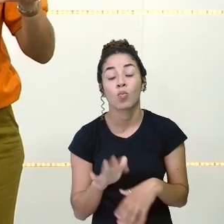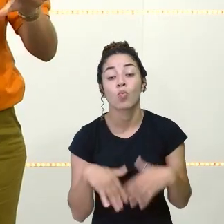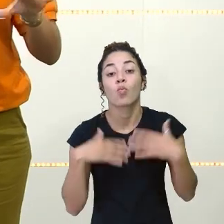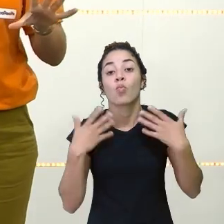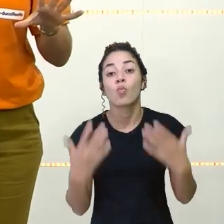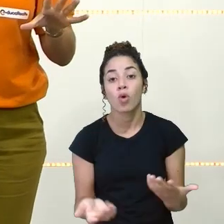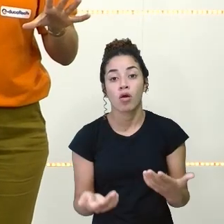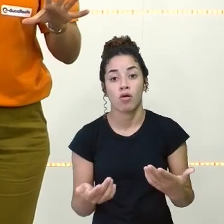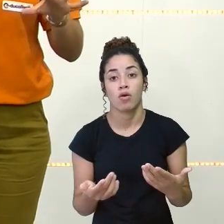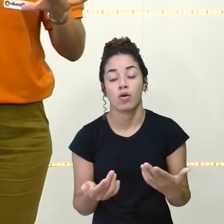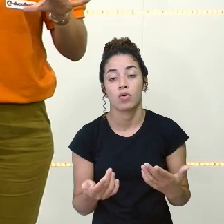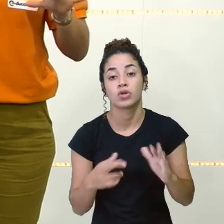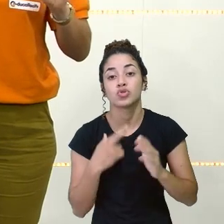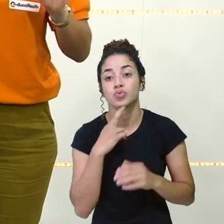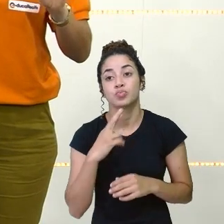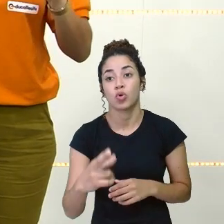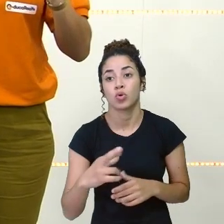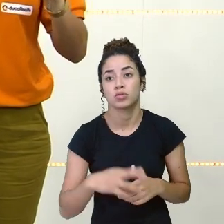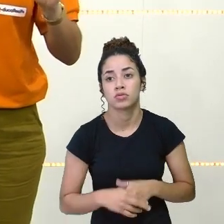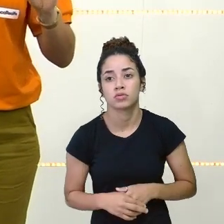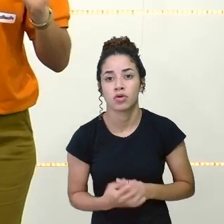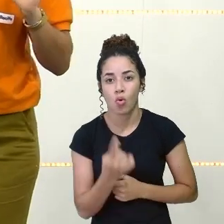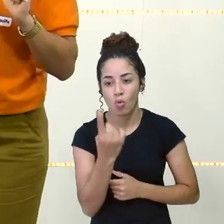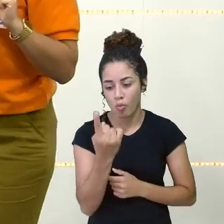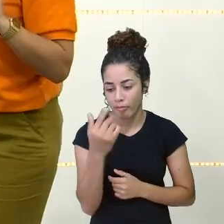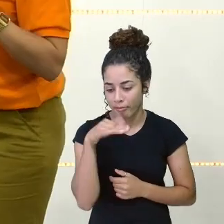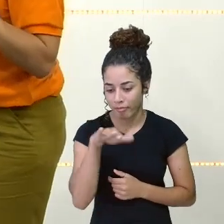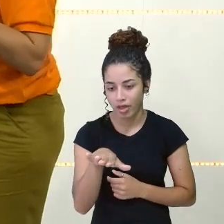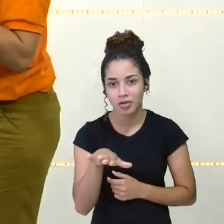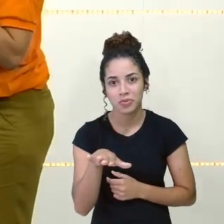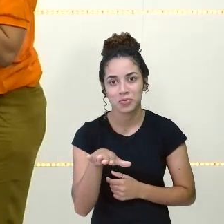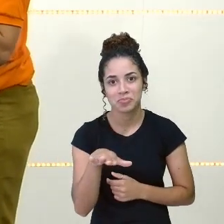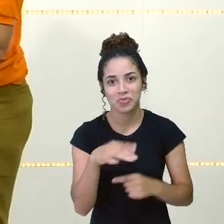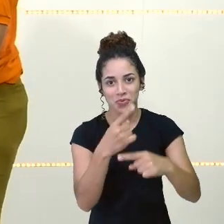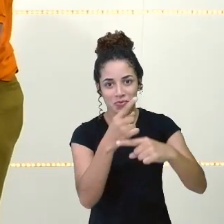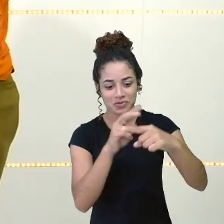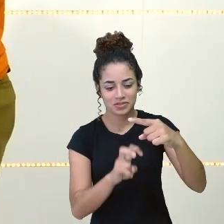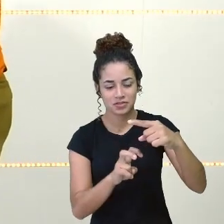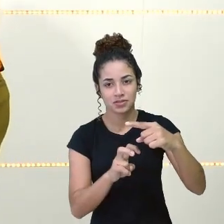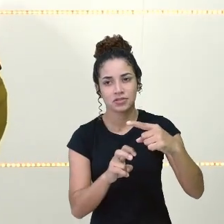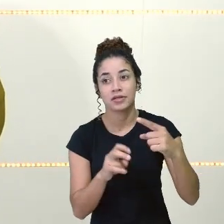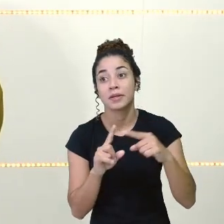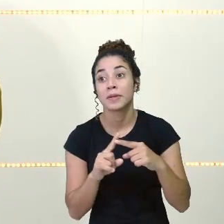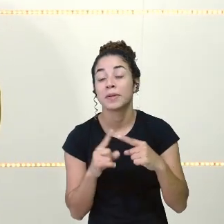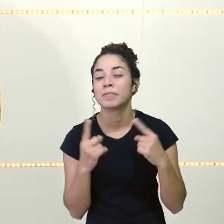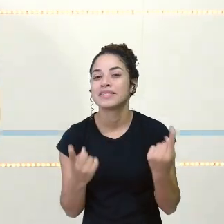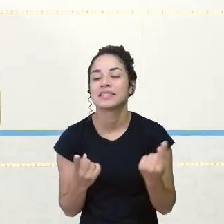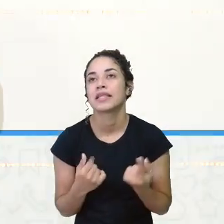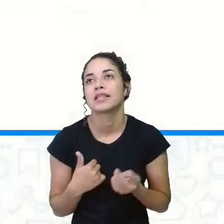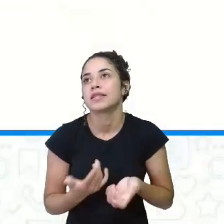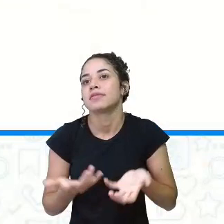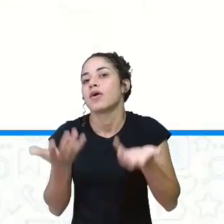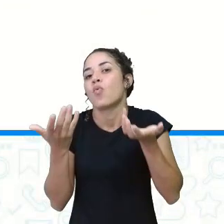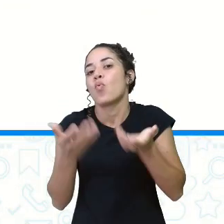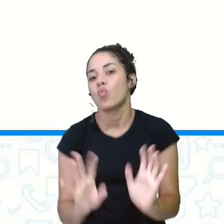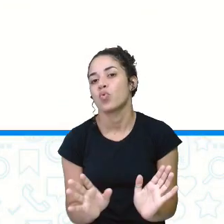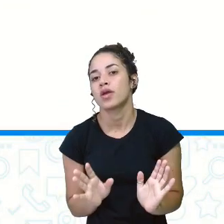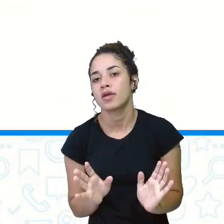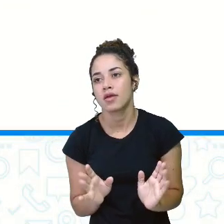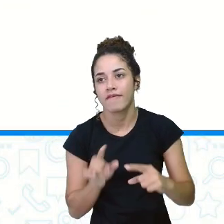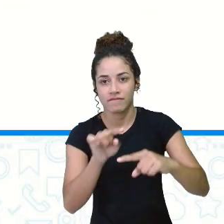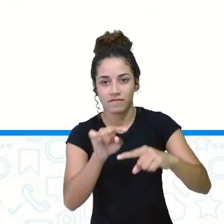resposta? 1/2. Certíssimo. Mas ele não está pedindo